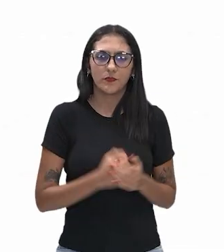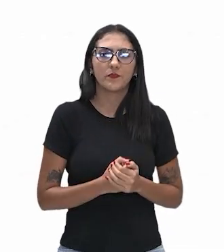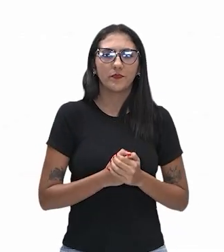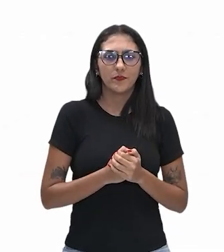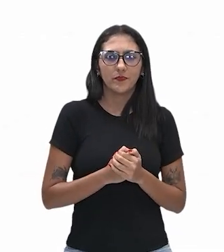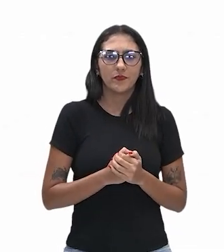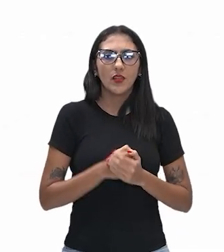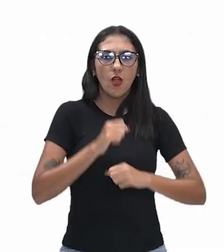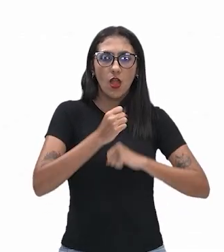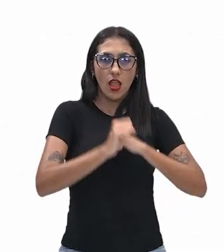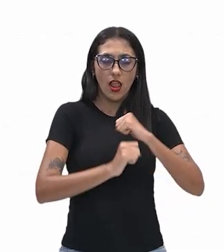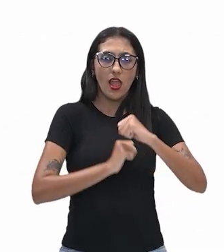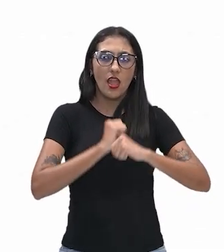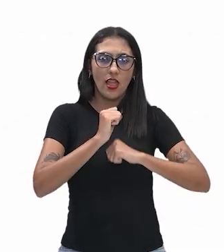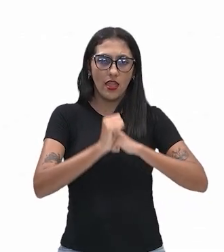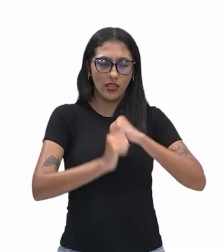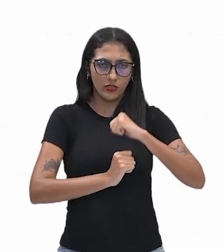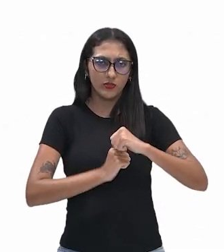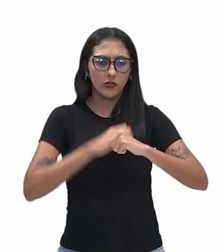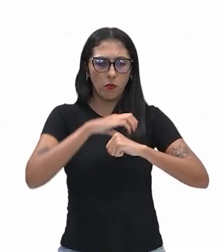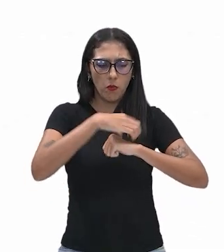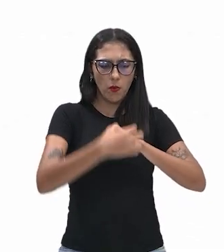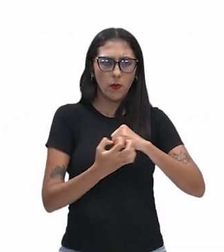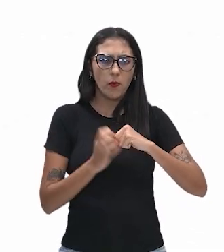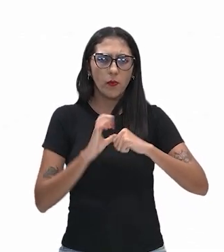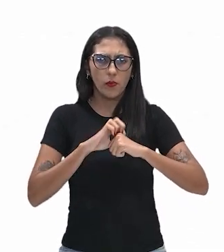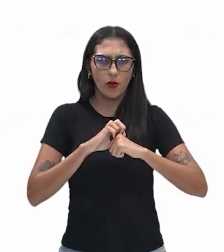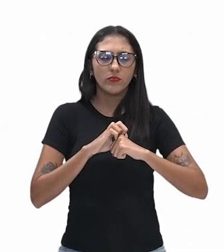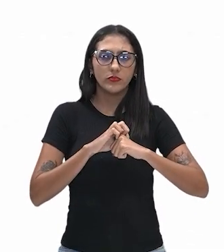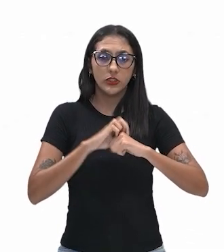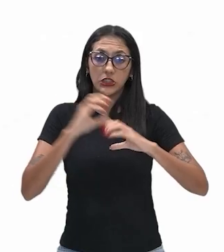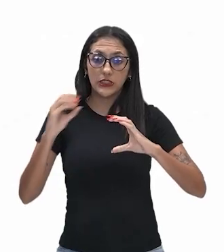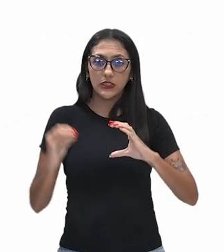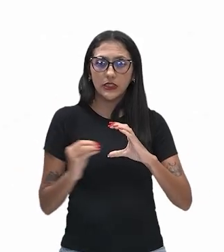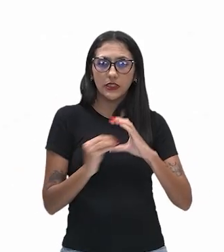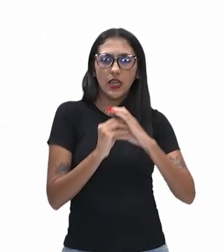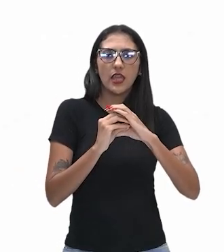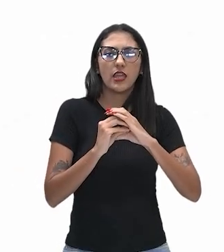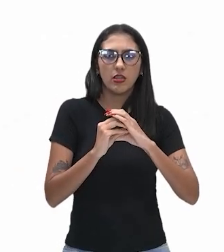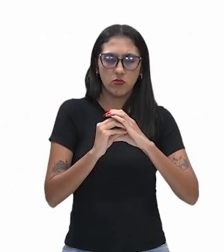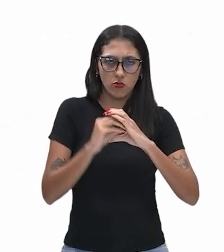ao redor daquilo que nós chamamos de núcleo,